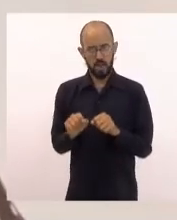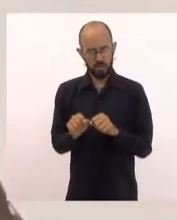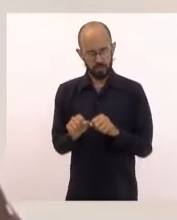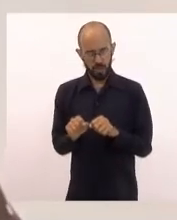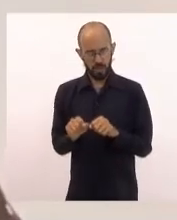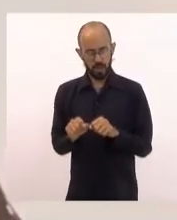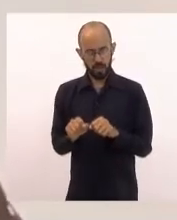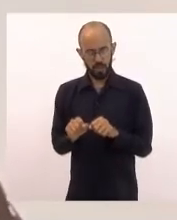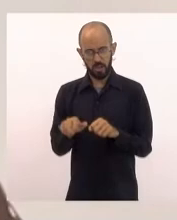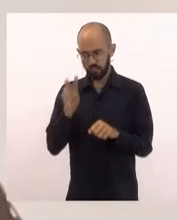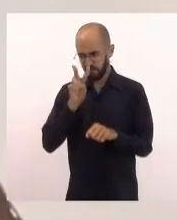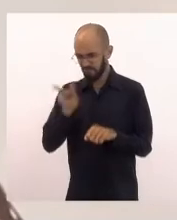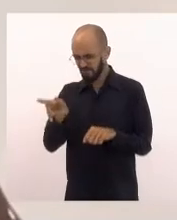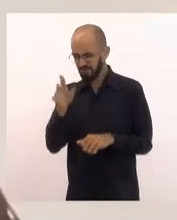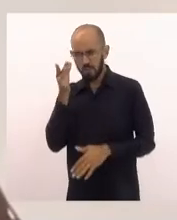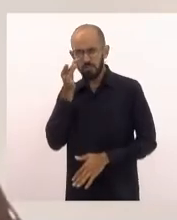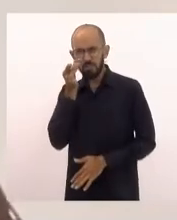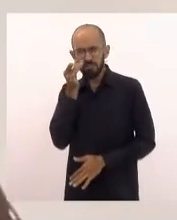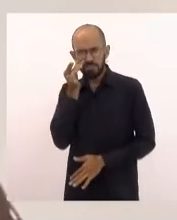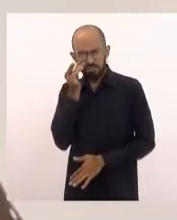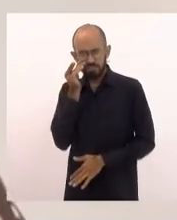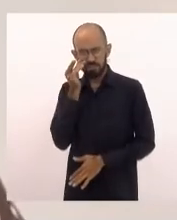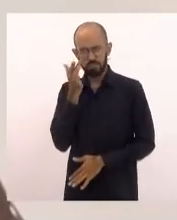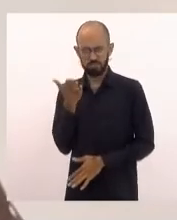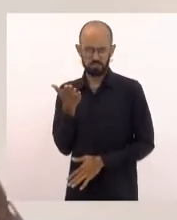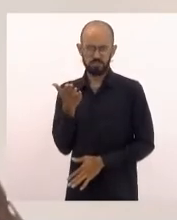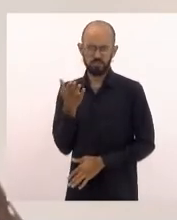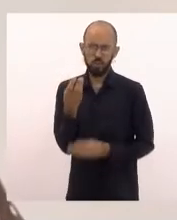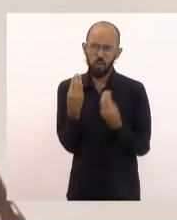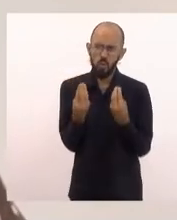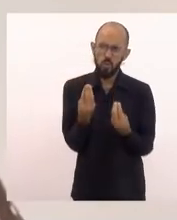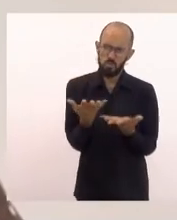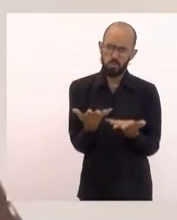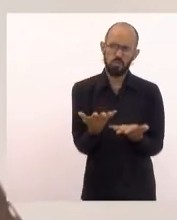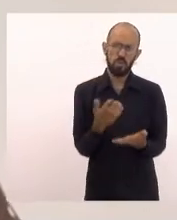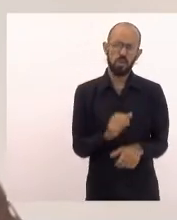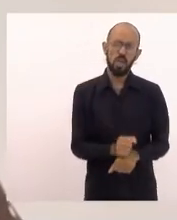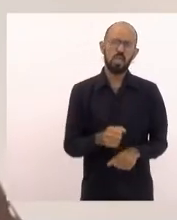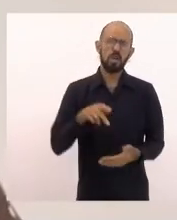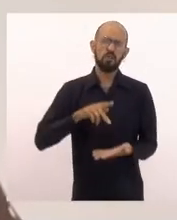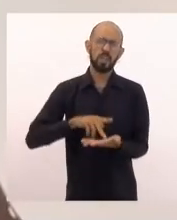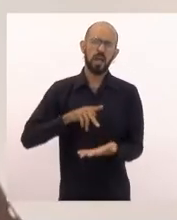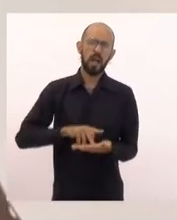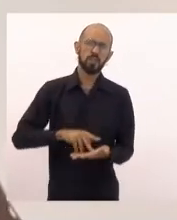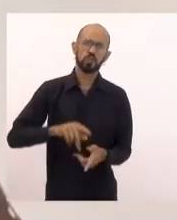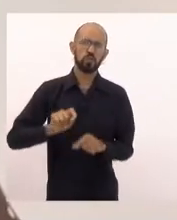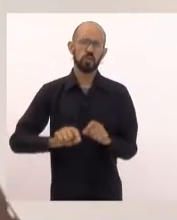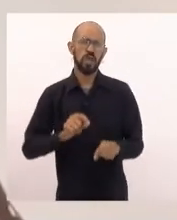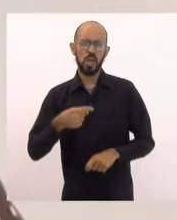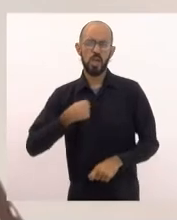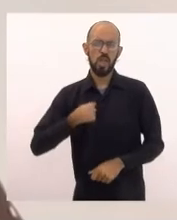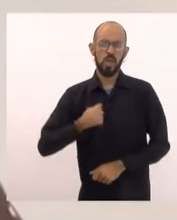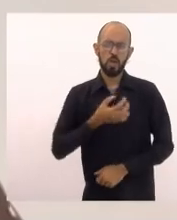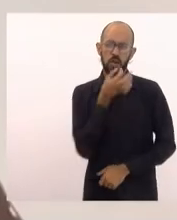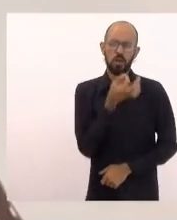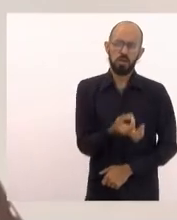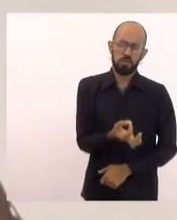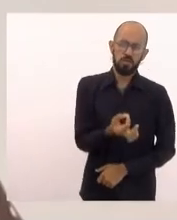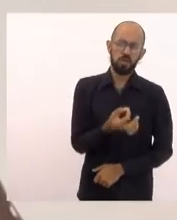efetuado aos nossos olhos, debaixo do nosso nariz. Então, de fato, na minha concepção, enquanto parlamentar, eu